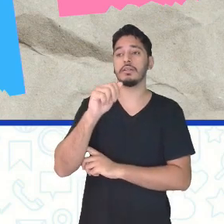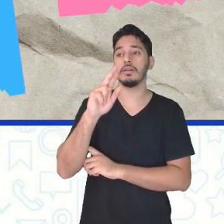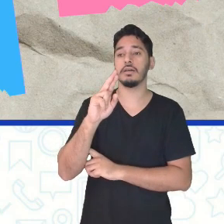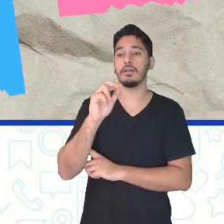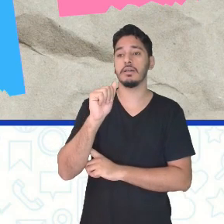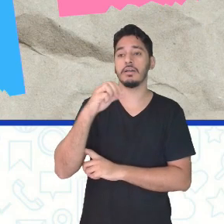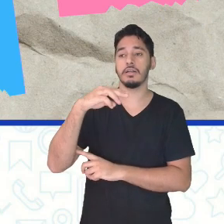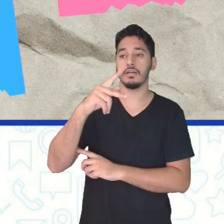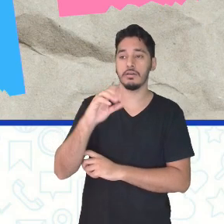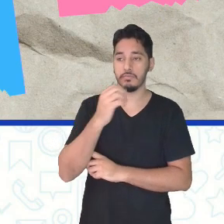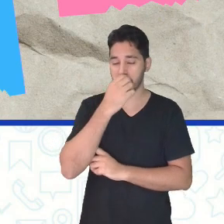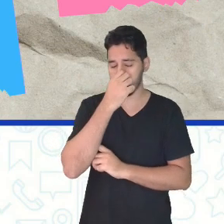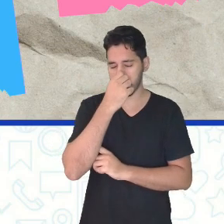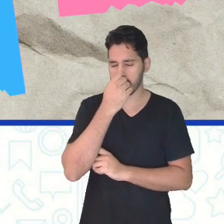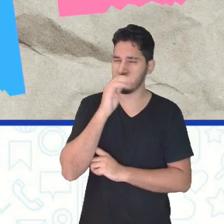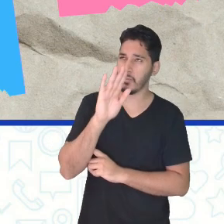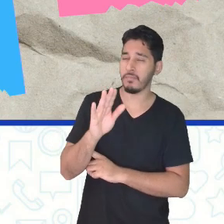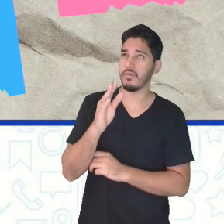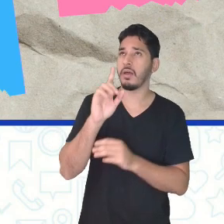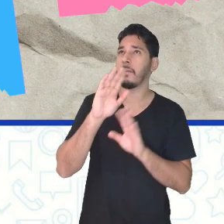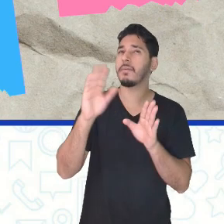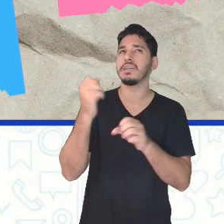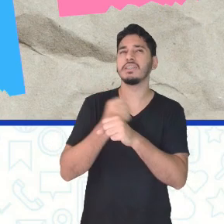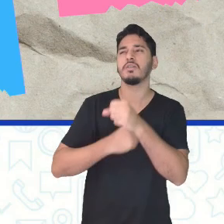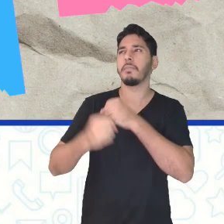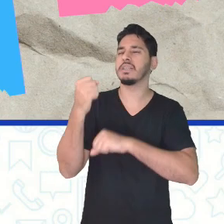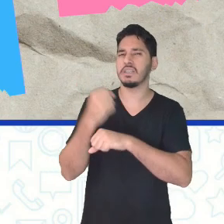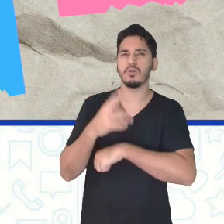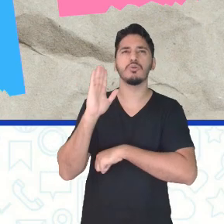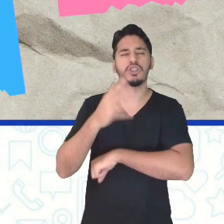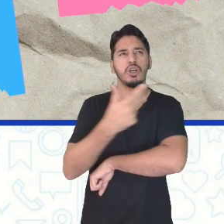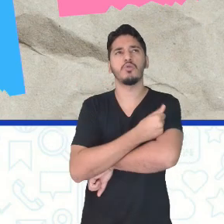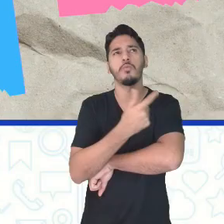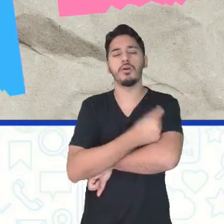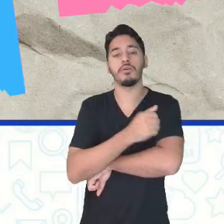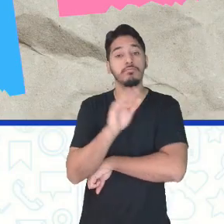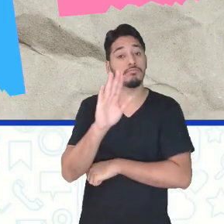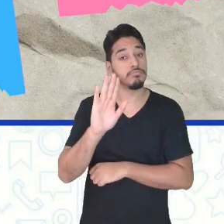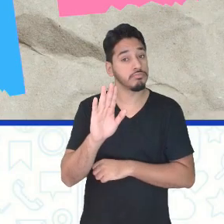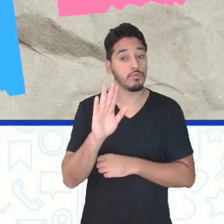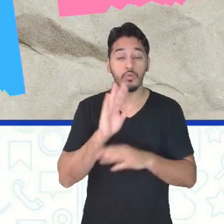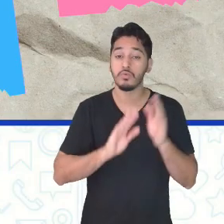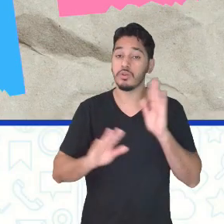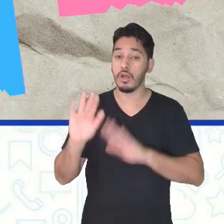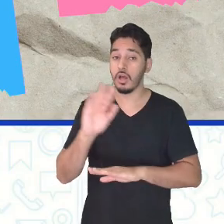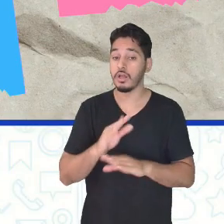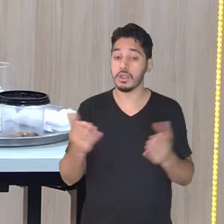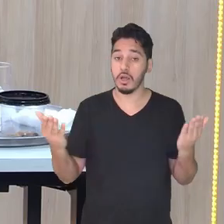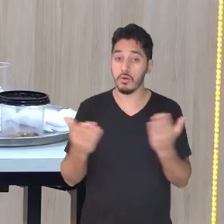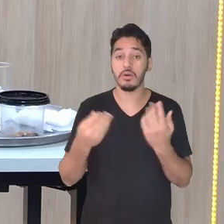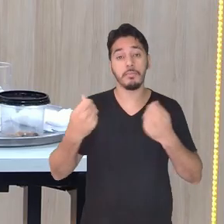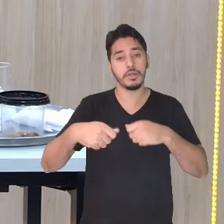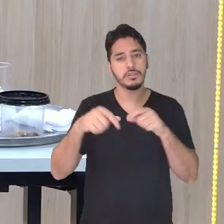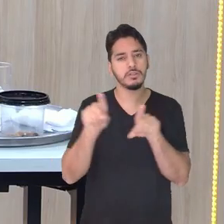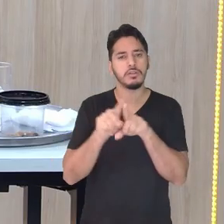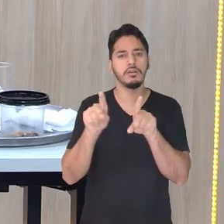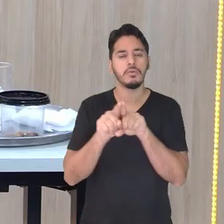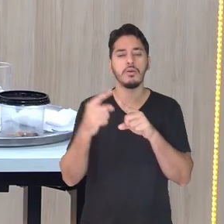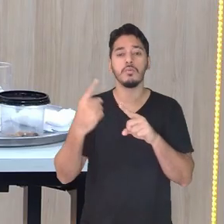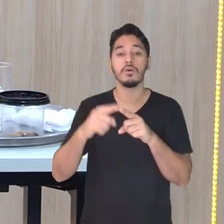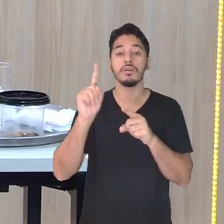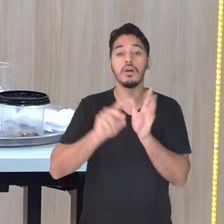passado, não pense que está livre, não. Vamos tomar mais uma vez, trata-se de um vírus. E esses vírus, eles